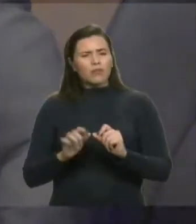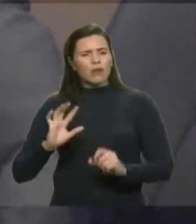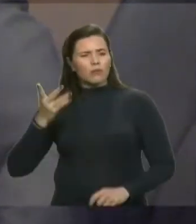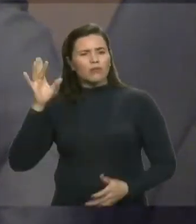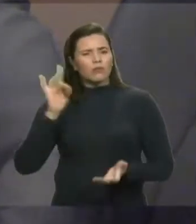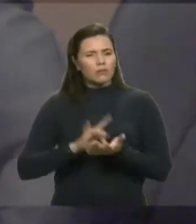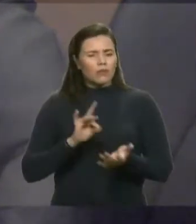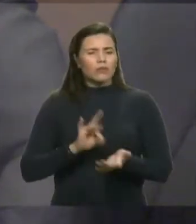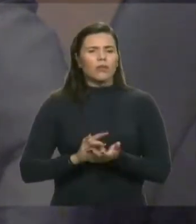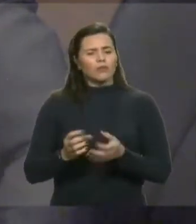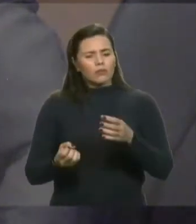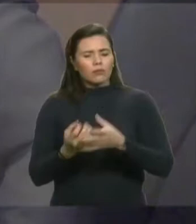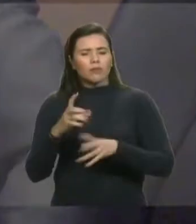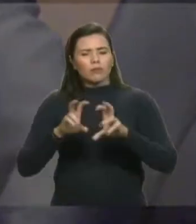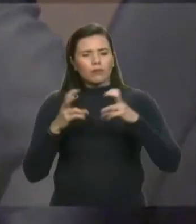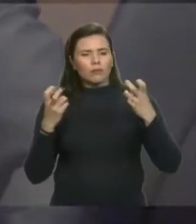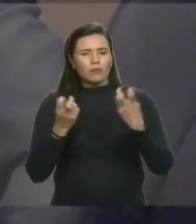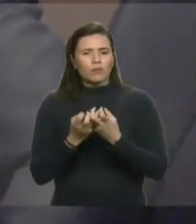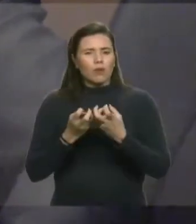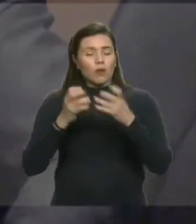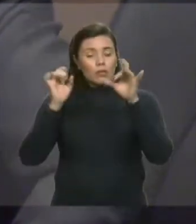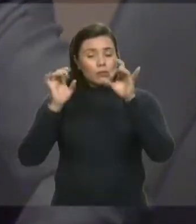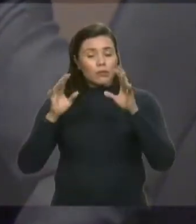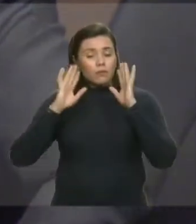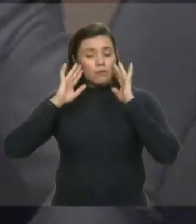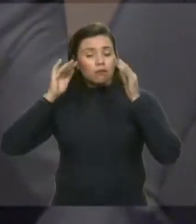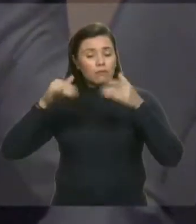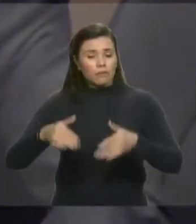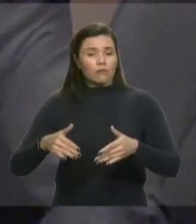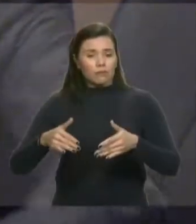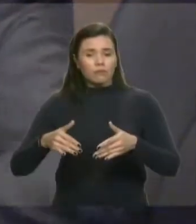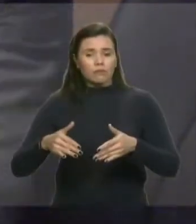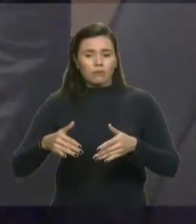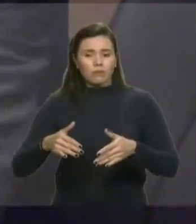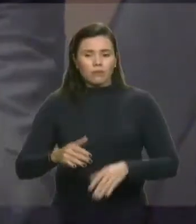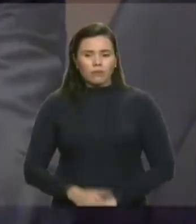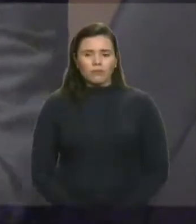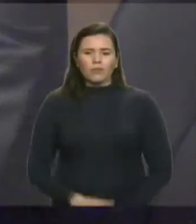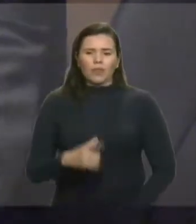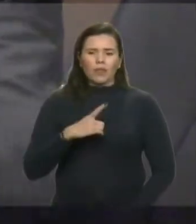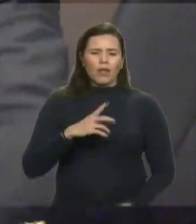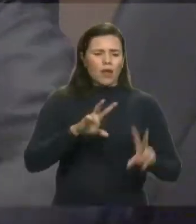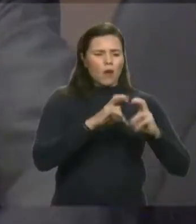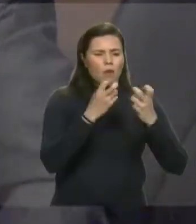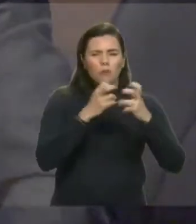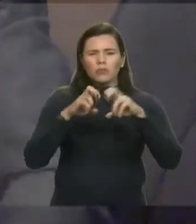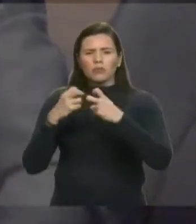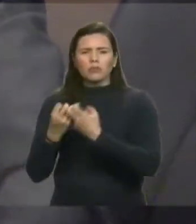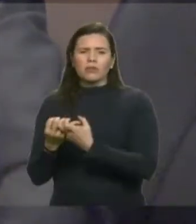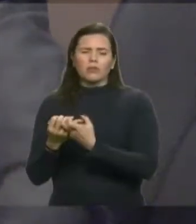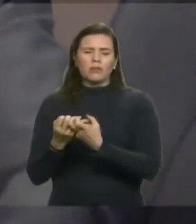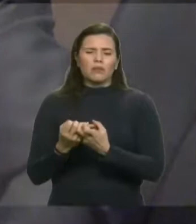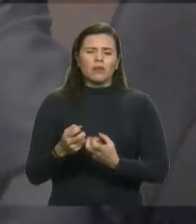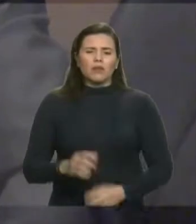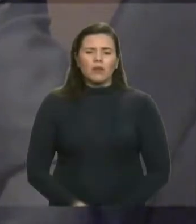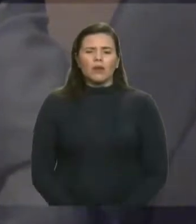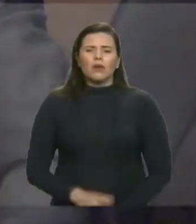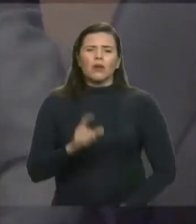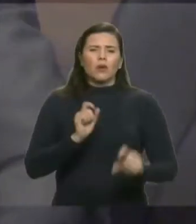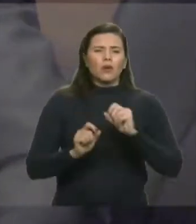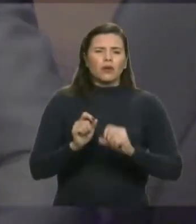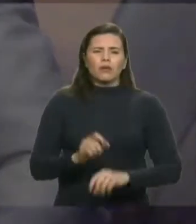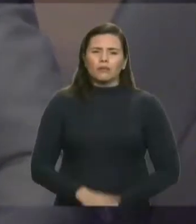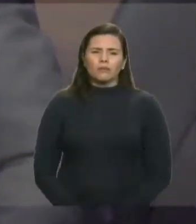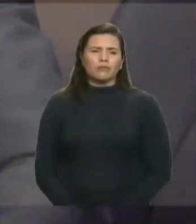uma comissão de acompanhamento. Tem tantas comissões aí que não funcionam, não vai para canto nenhum, entra e sai o